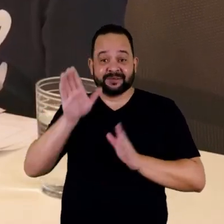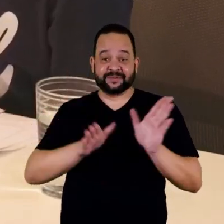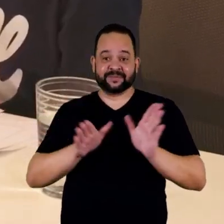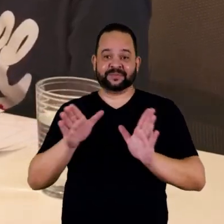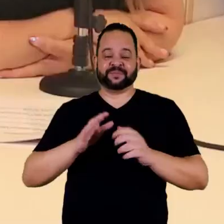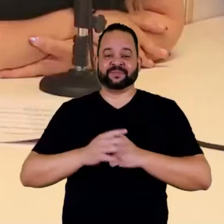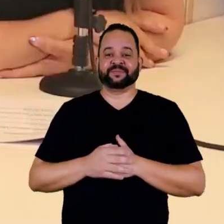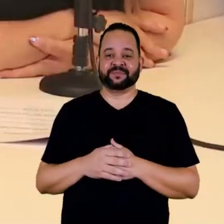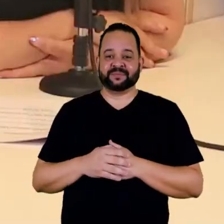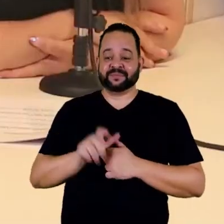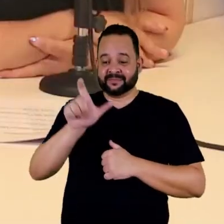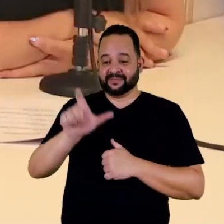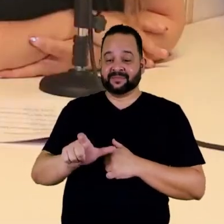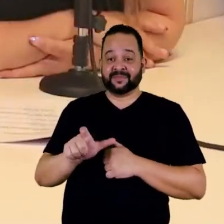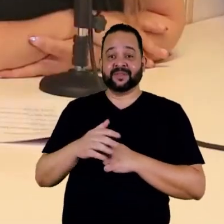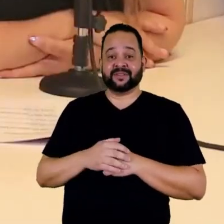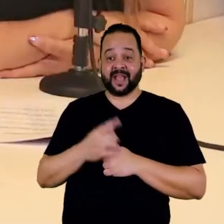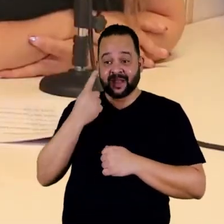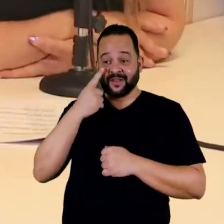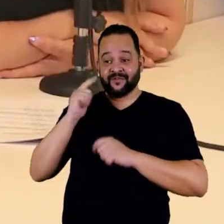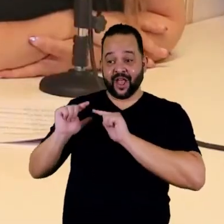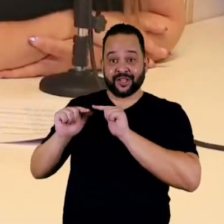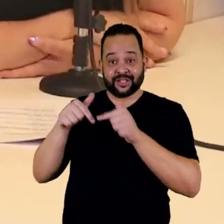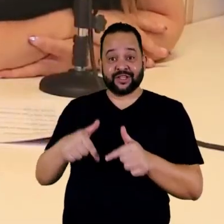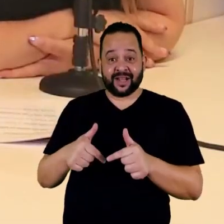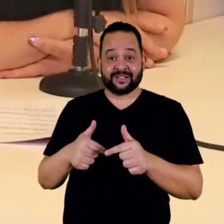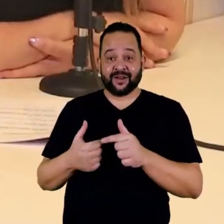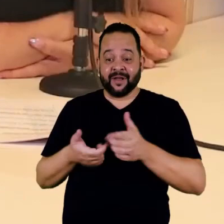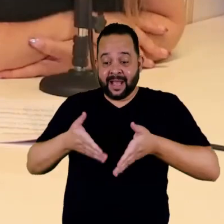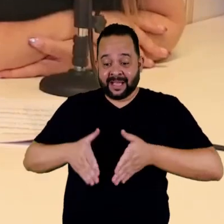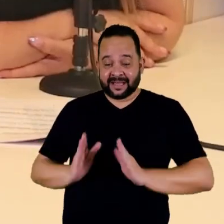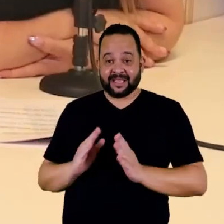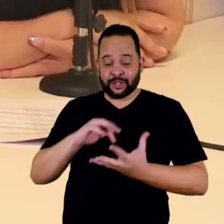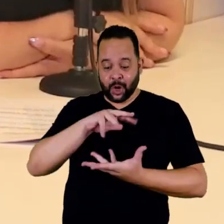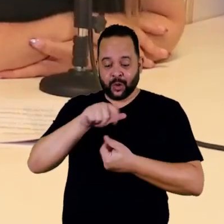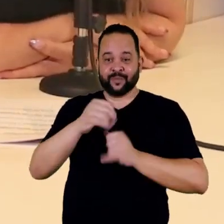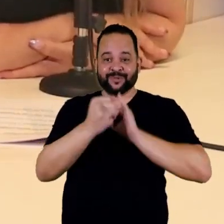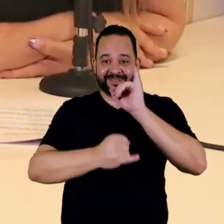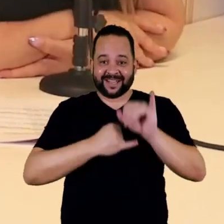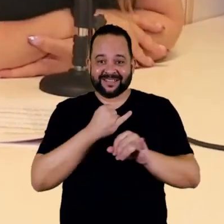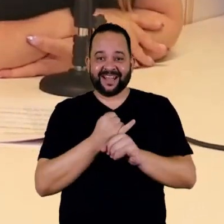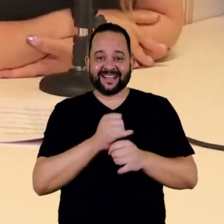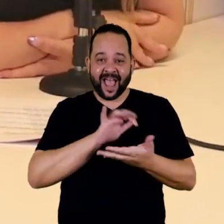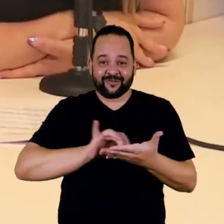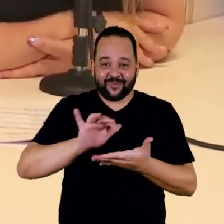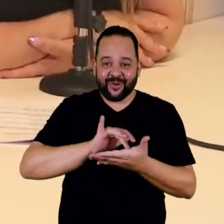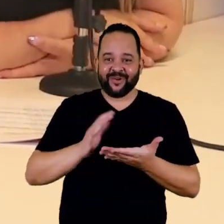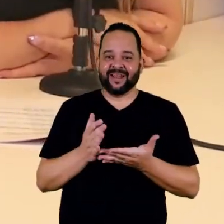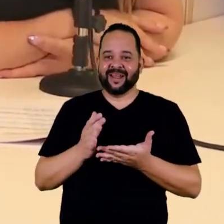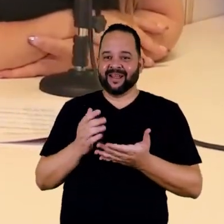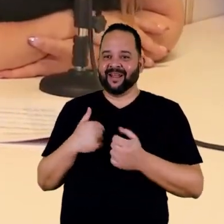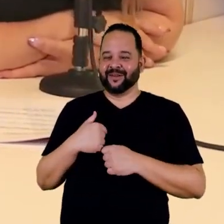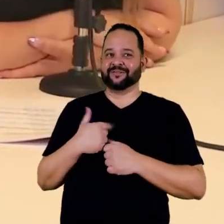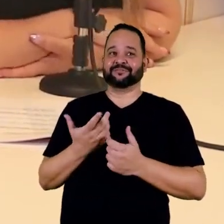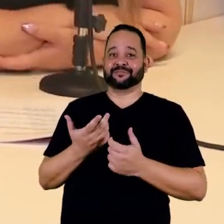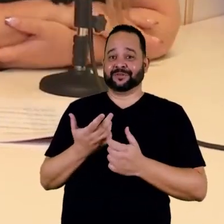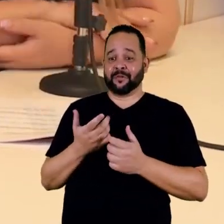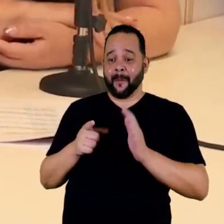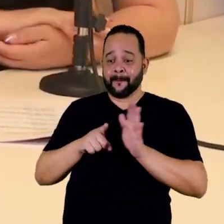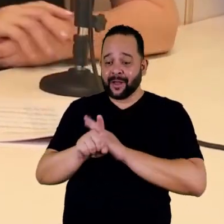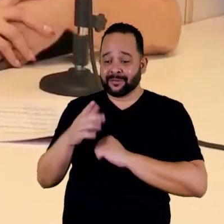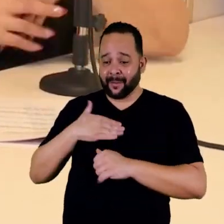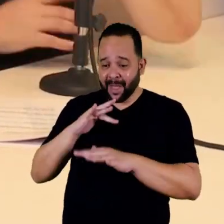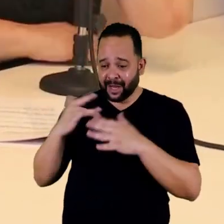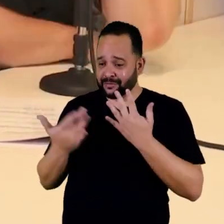Instagram María Você já viu essa geração Nativa digital eles T tudo na cabeça pergunta agora Quais são as minhas redes eu não